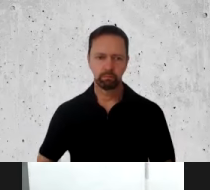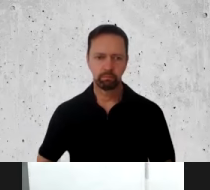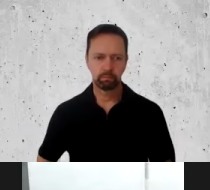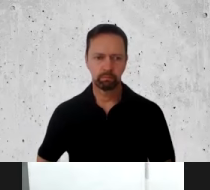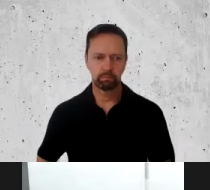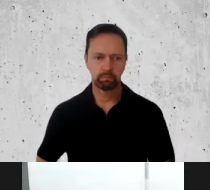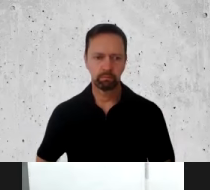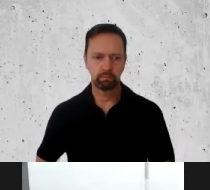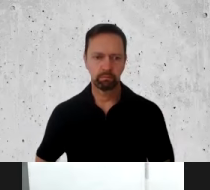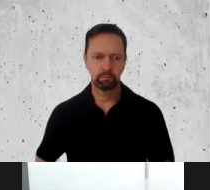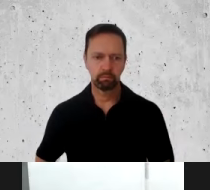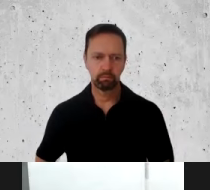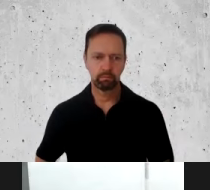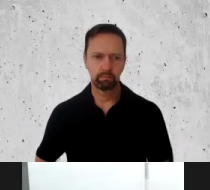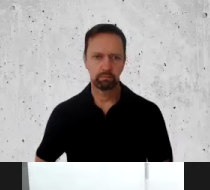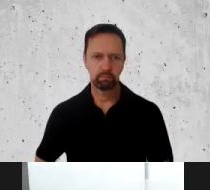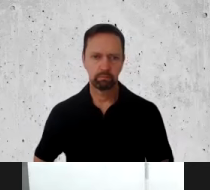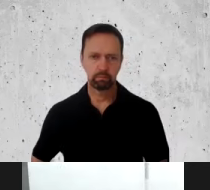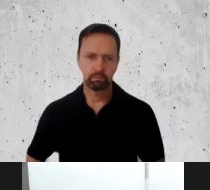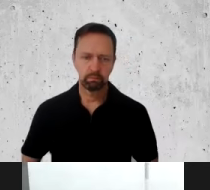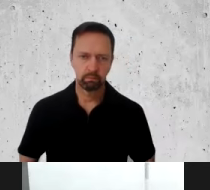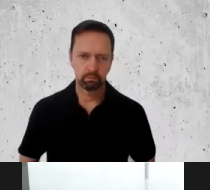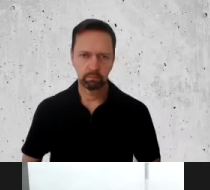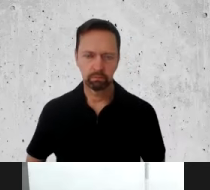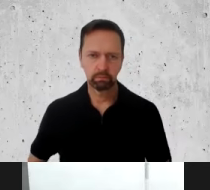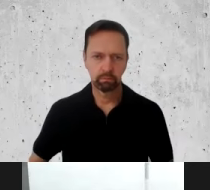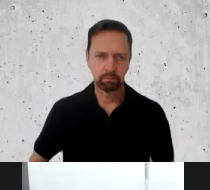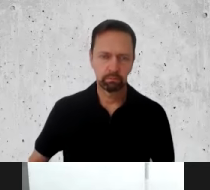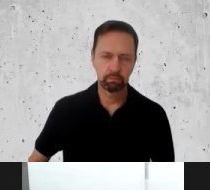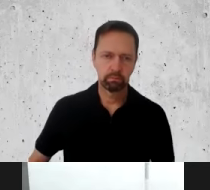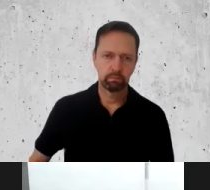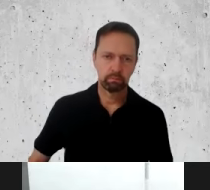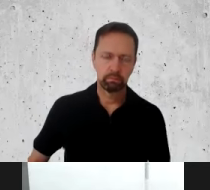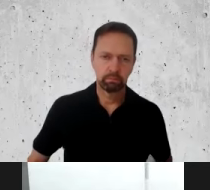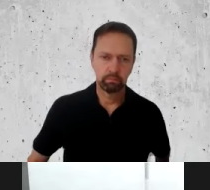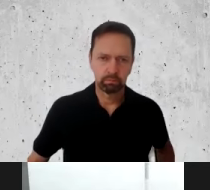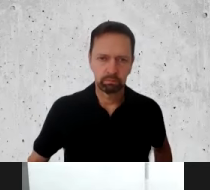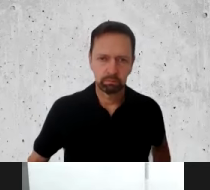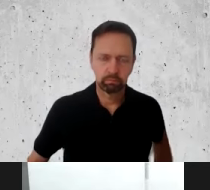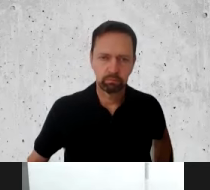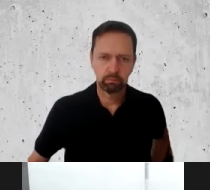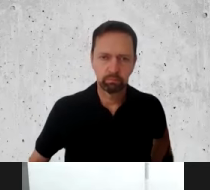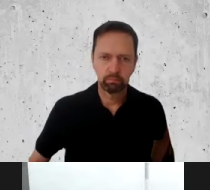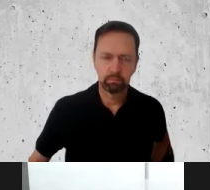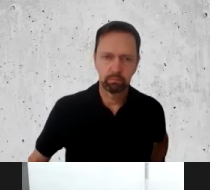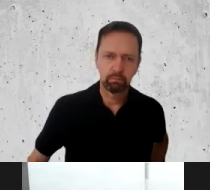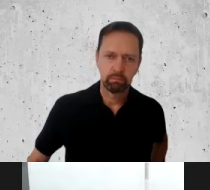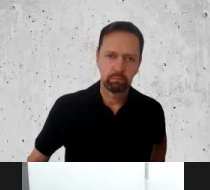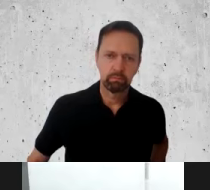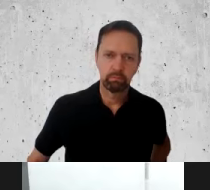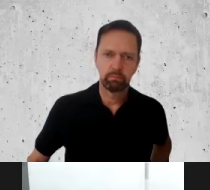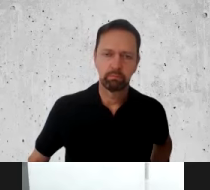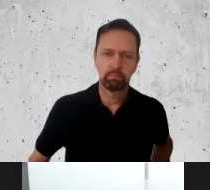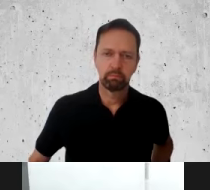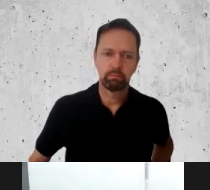à demanda dos municípios vizinhos, né? Talvez isso seja uma realidade ali no curto prazo, um prazo analisado e tal, porque tem todo um